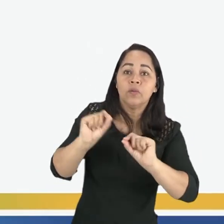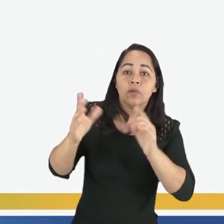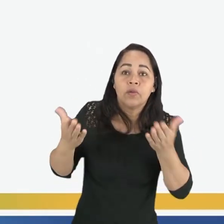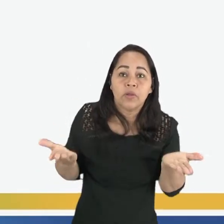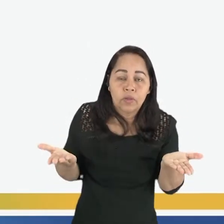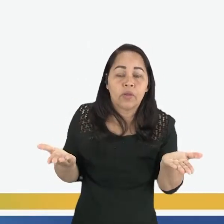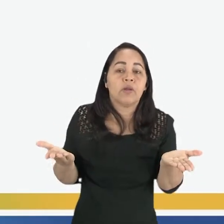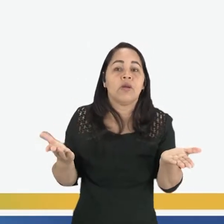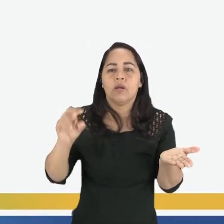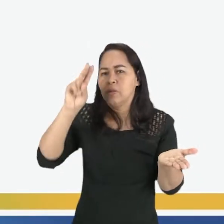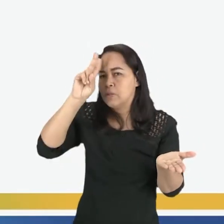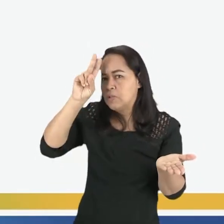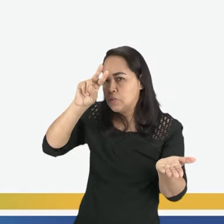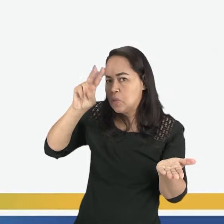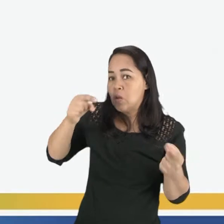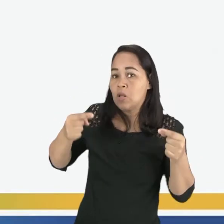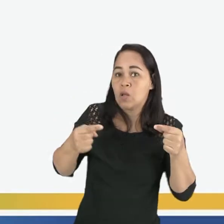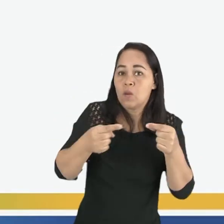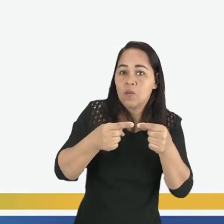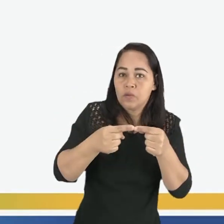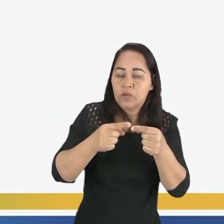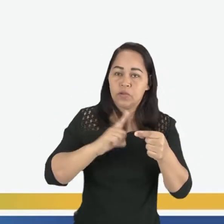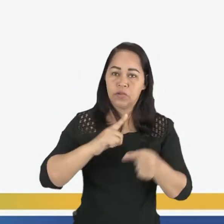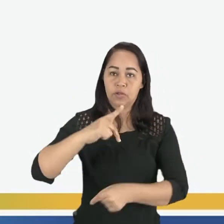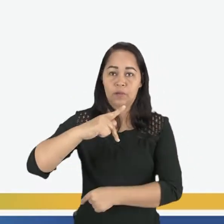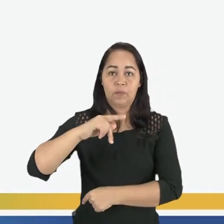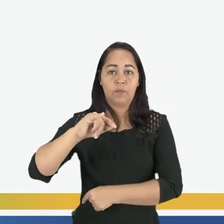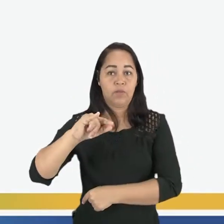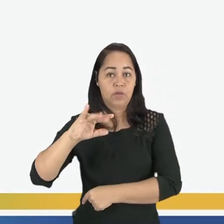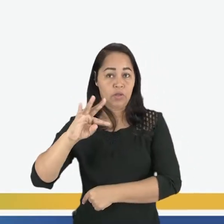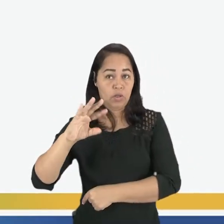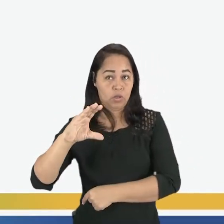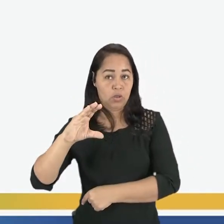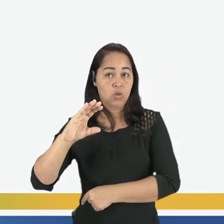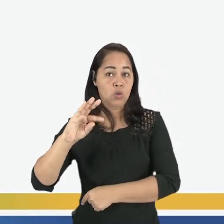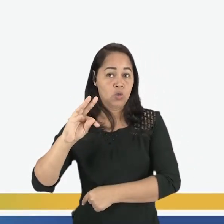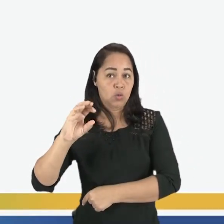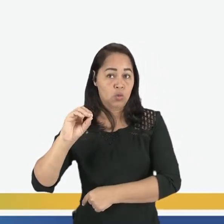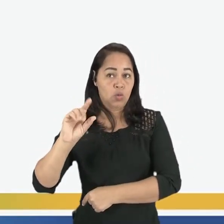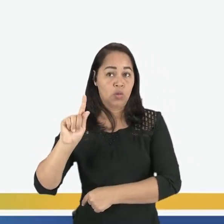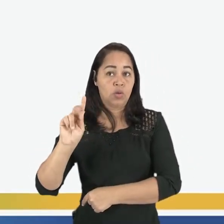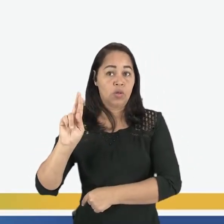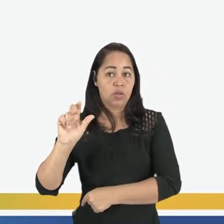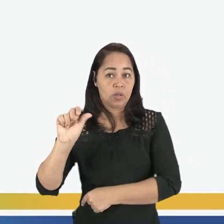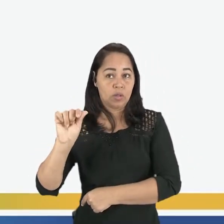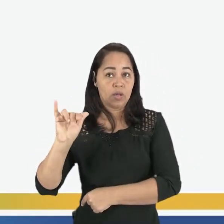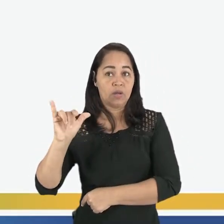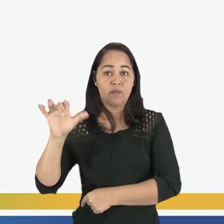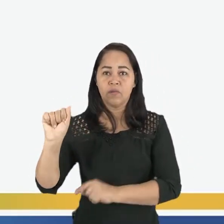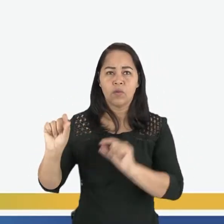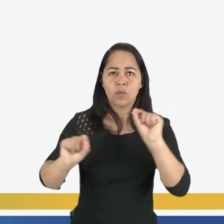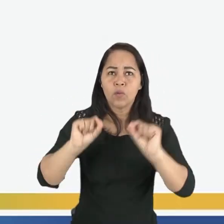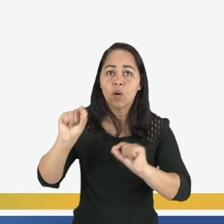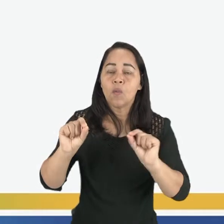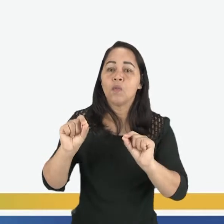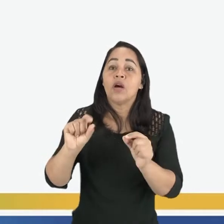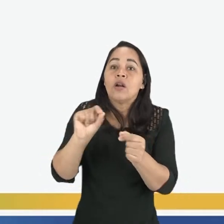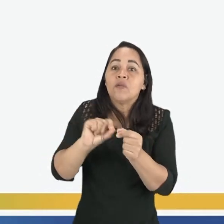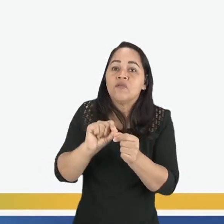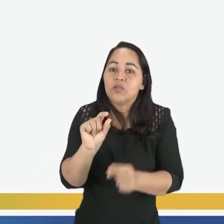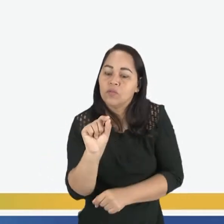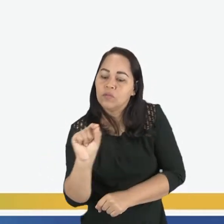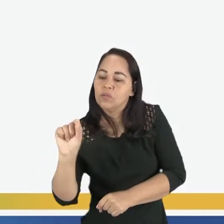das manifestações mais comuns era a pictografia. Nesse sistema, seres e objetos são representados por meio de